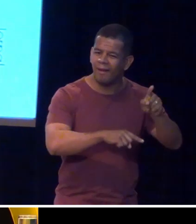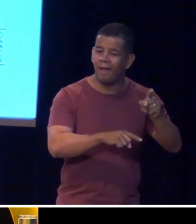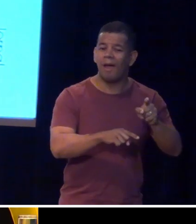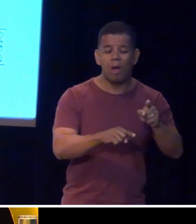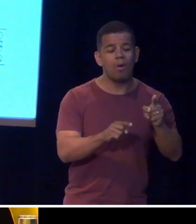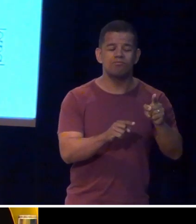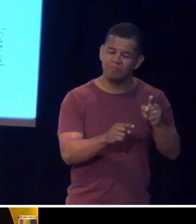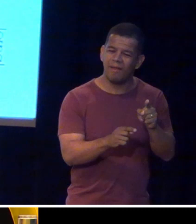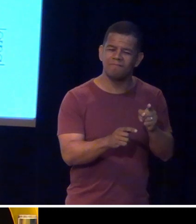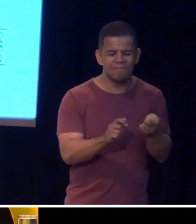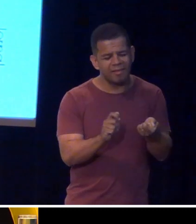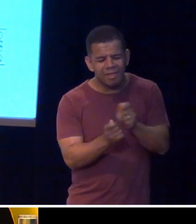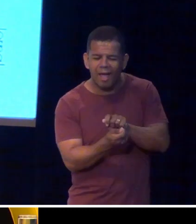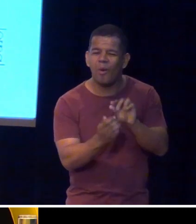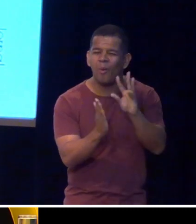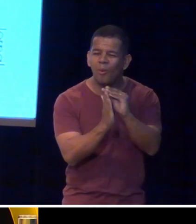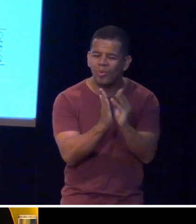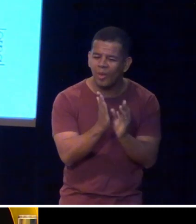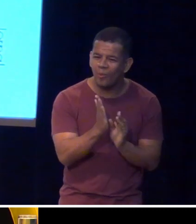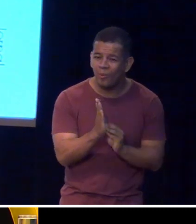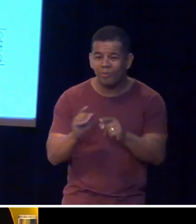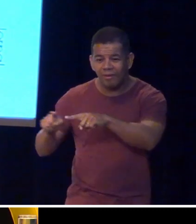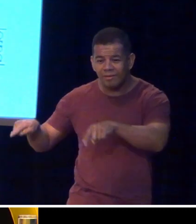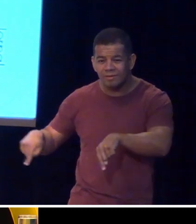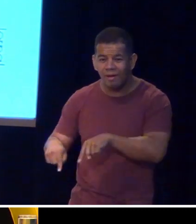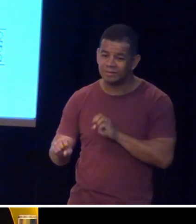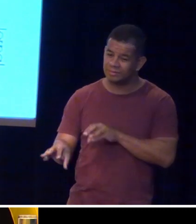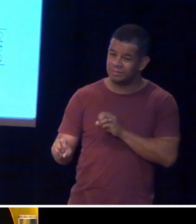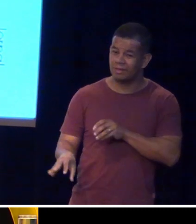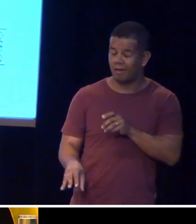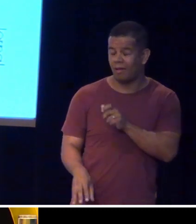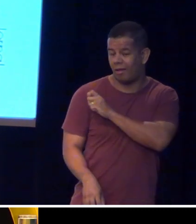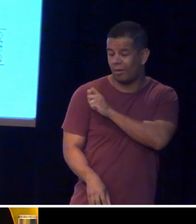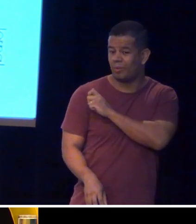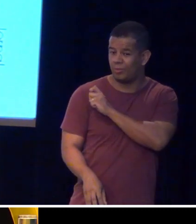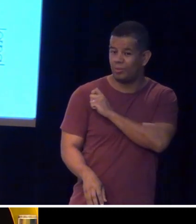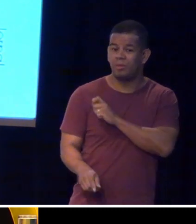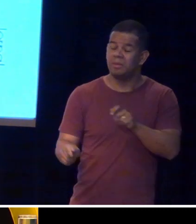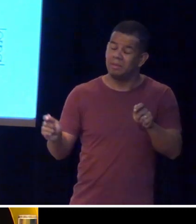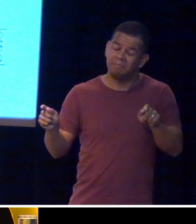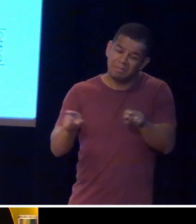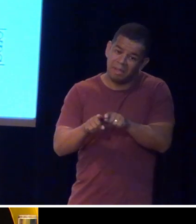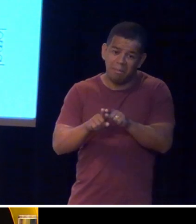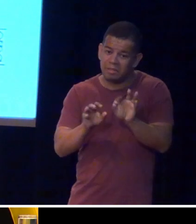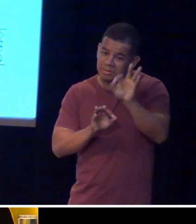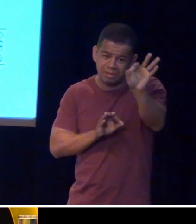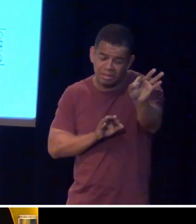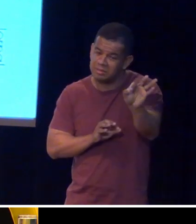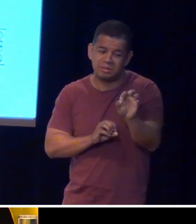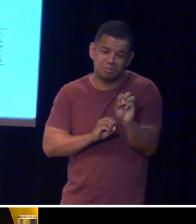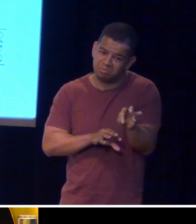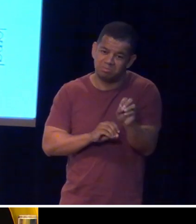num conteúdo para ser trabalhado em sala de aula ou à distância,